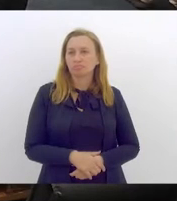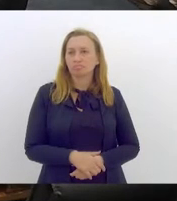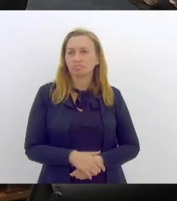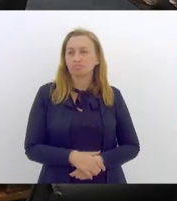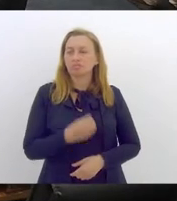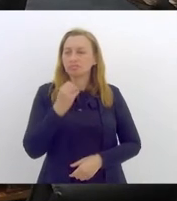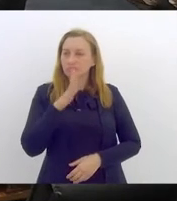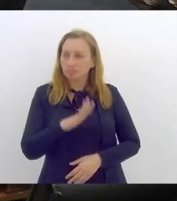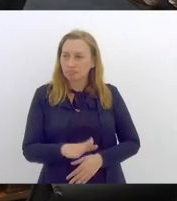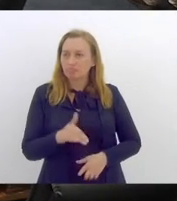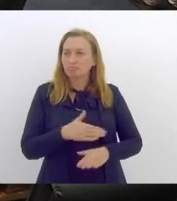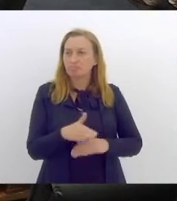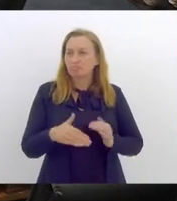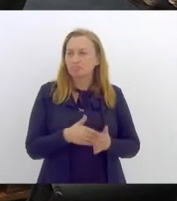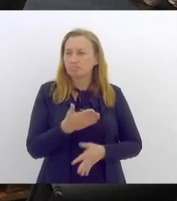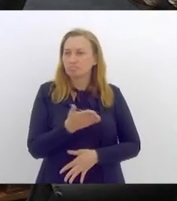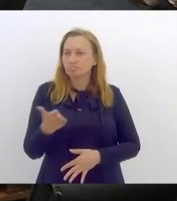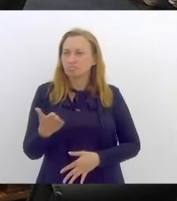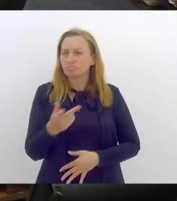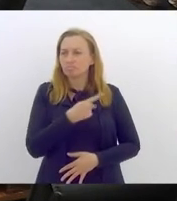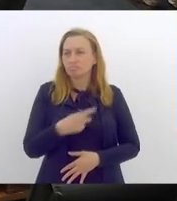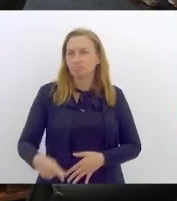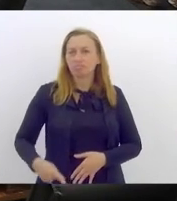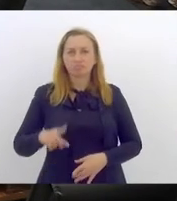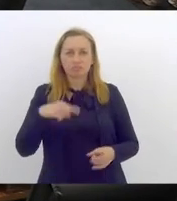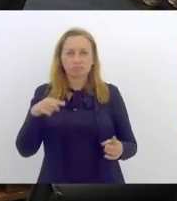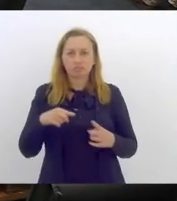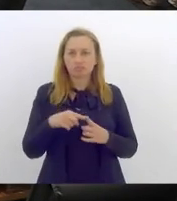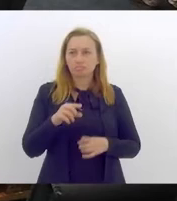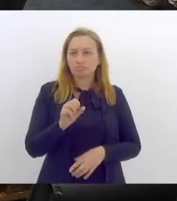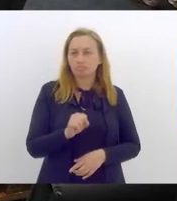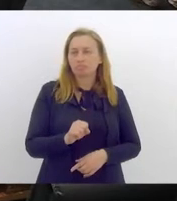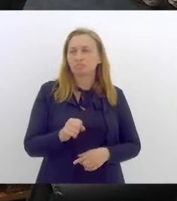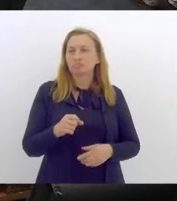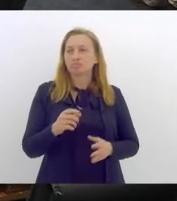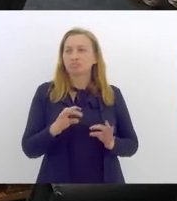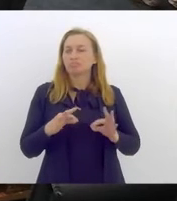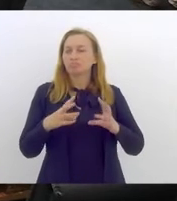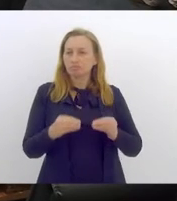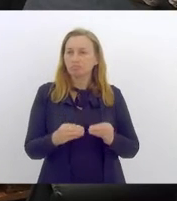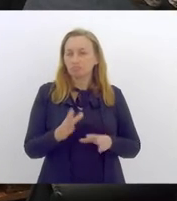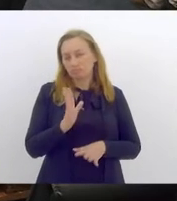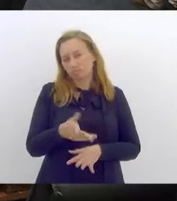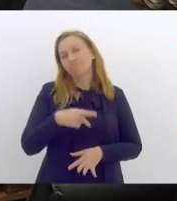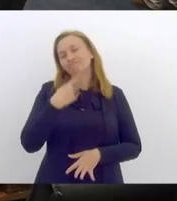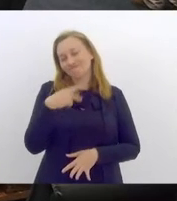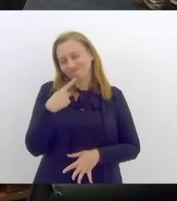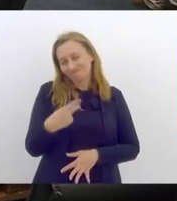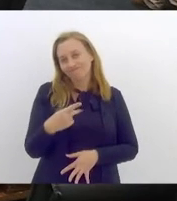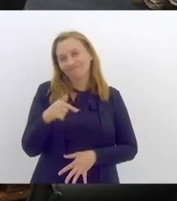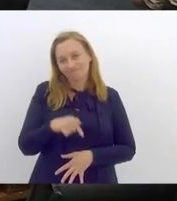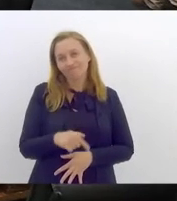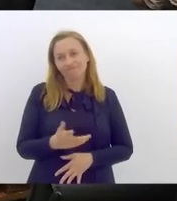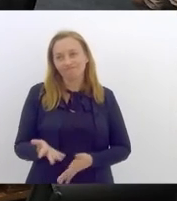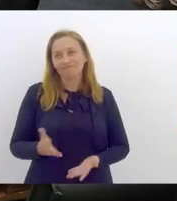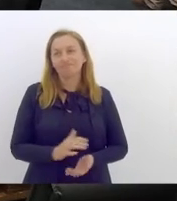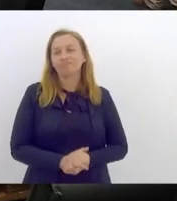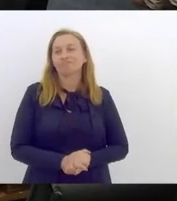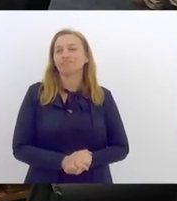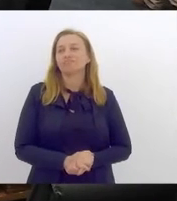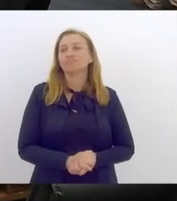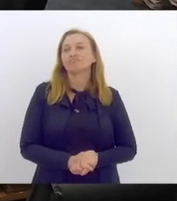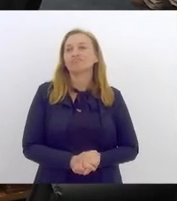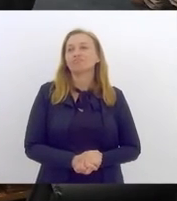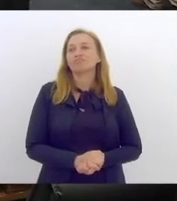presidenta? Pode deixar. Boa tarde a todos e todas. Presidenta, vou ser bem objetiva, porque parte da minha fala já foi aqui exaustivamente